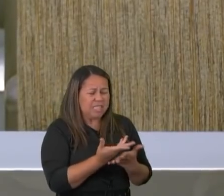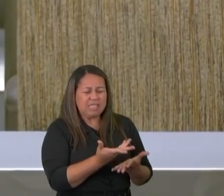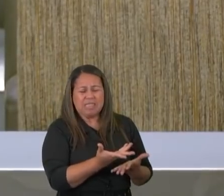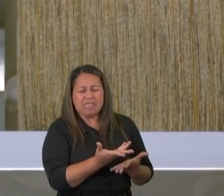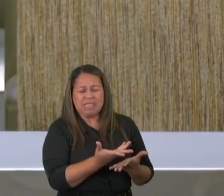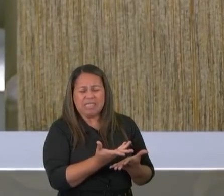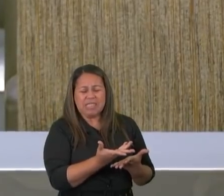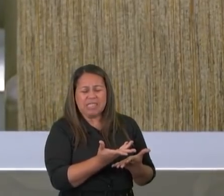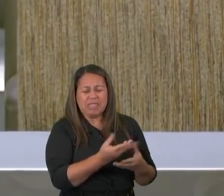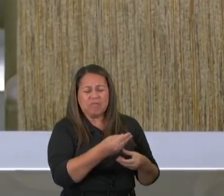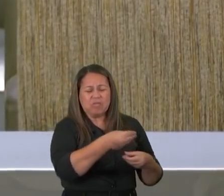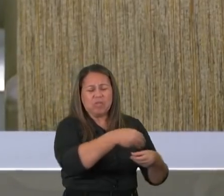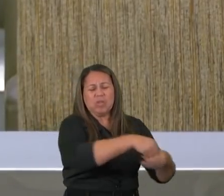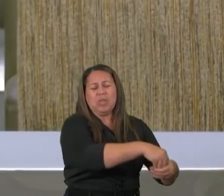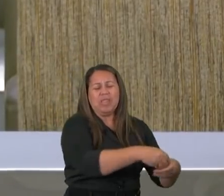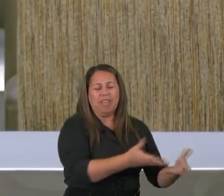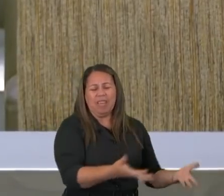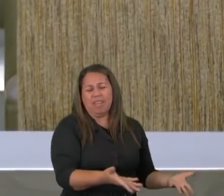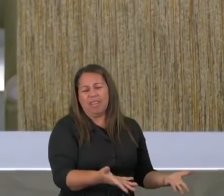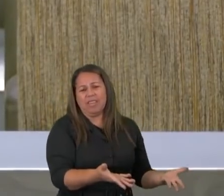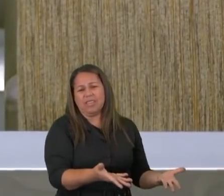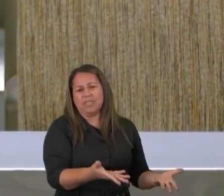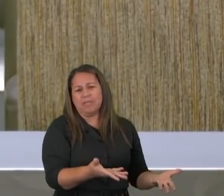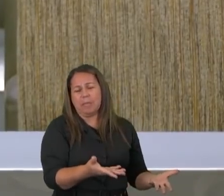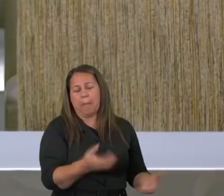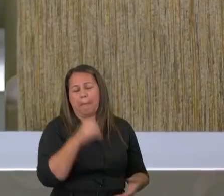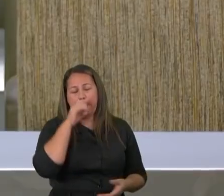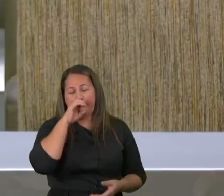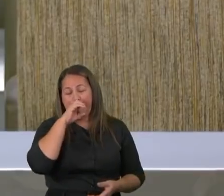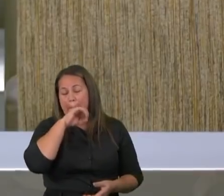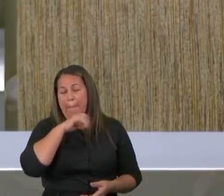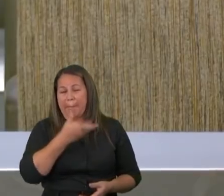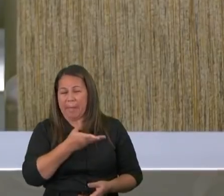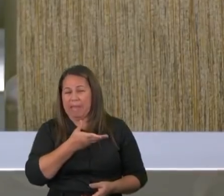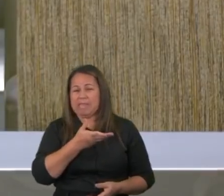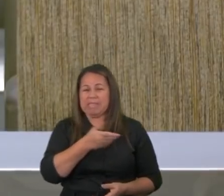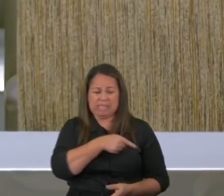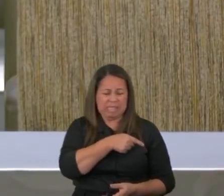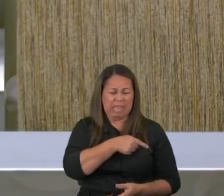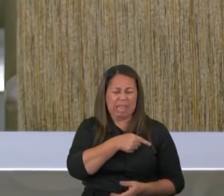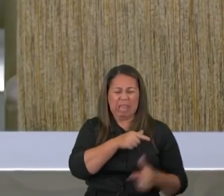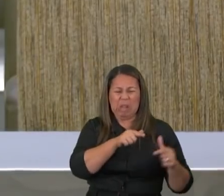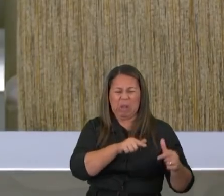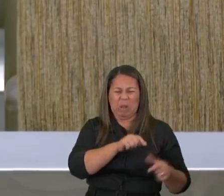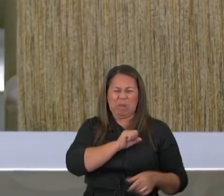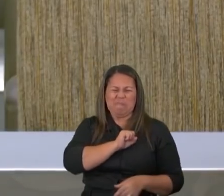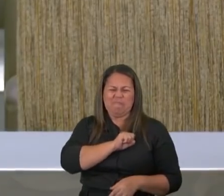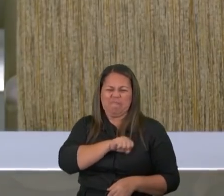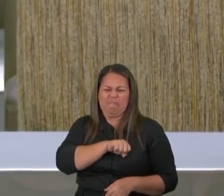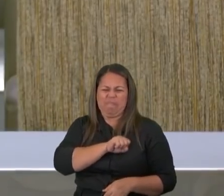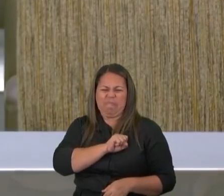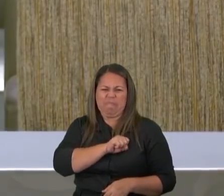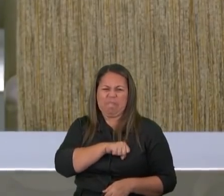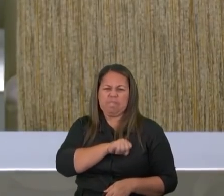do passarinheiro. Passarinheiro malicioso,